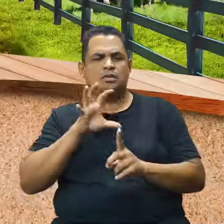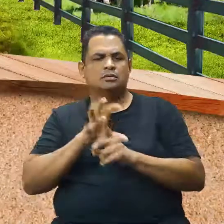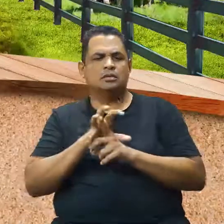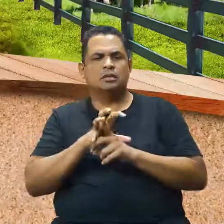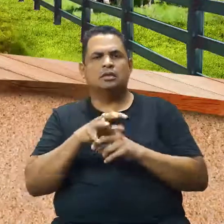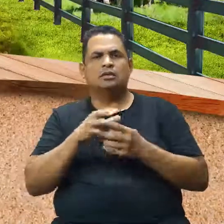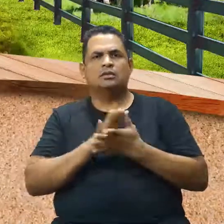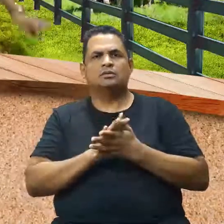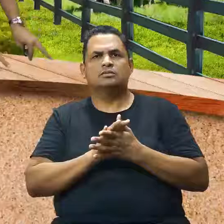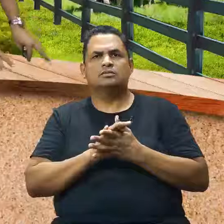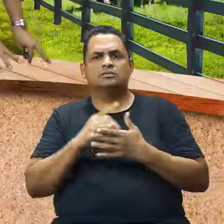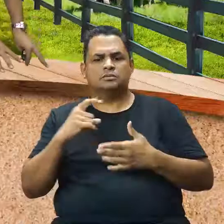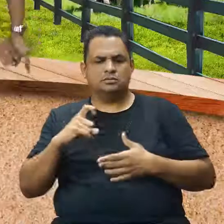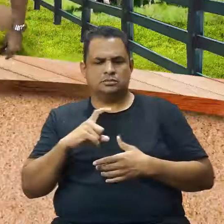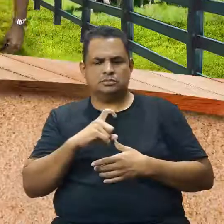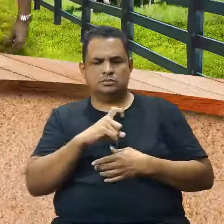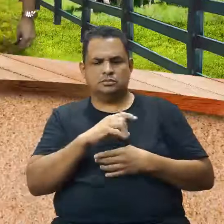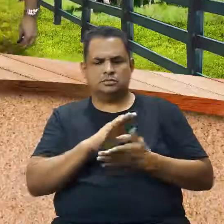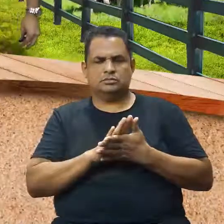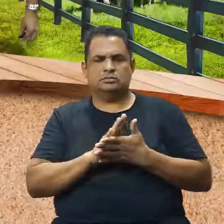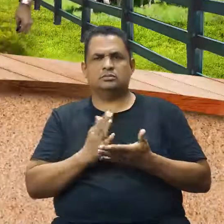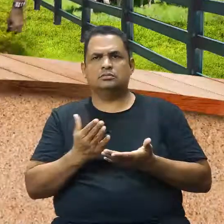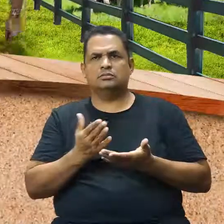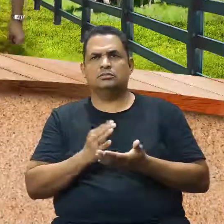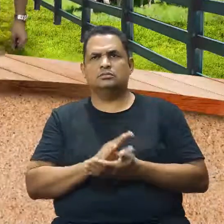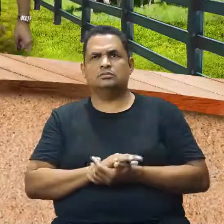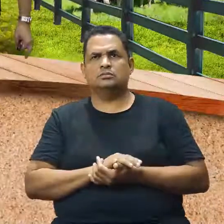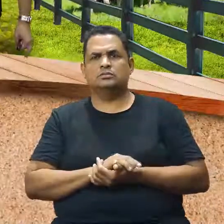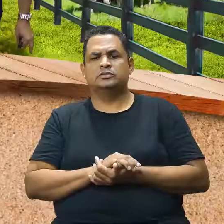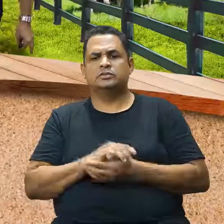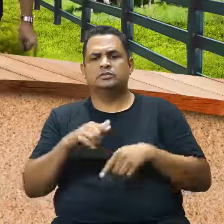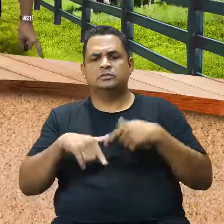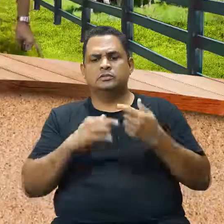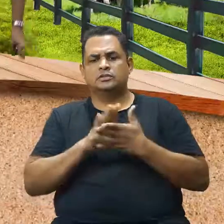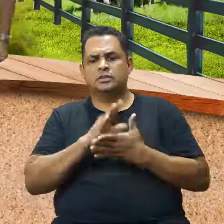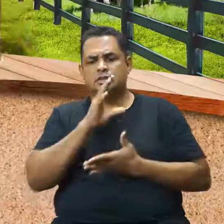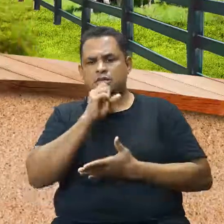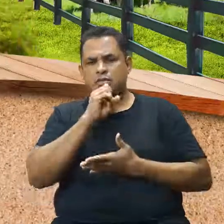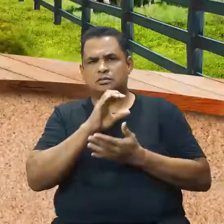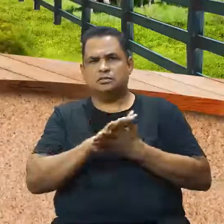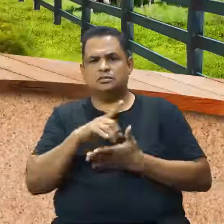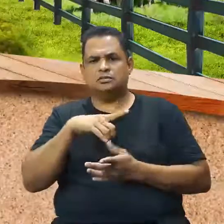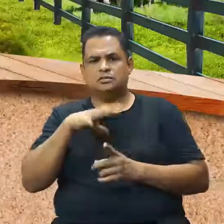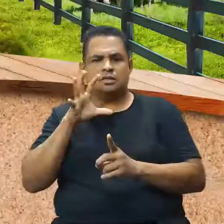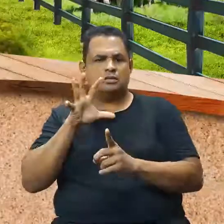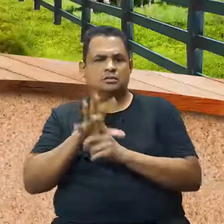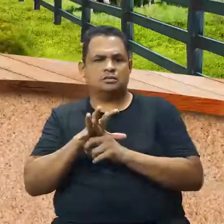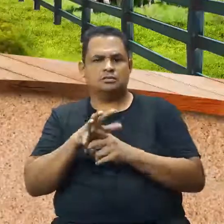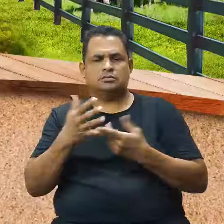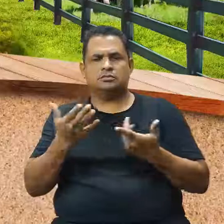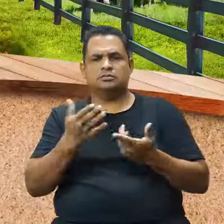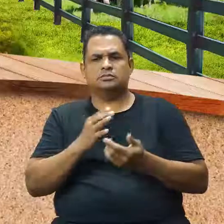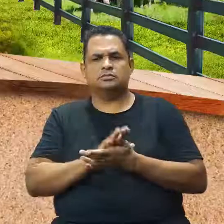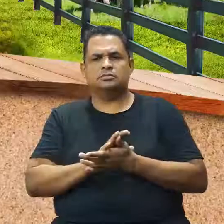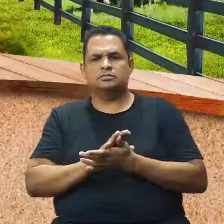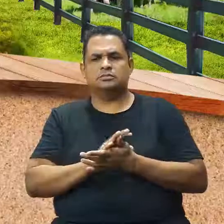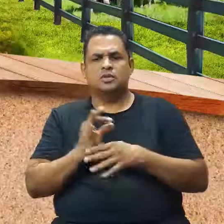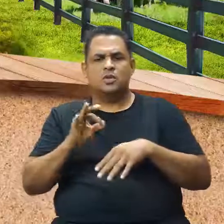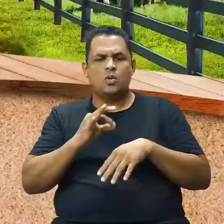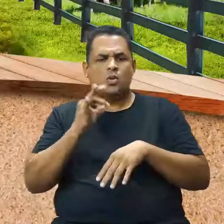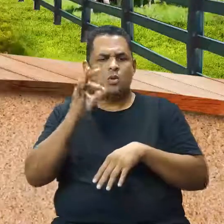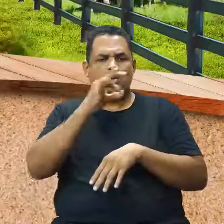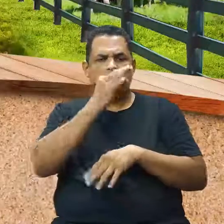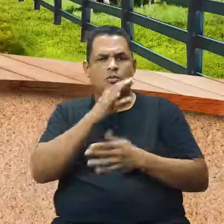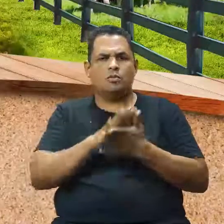maracujá. Você vai produzir laranja, citros, tem ataque da mosca.